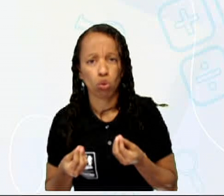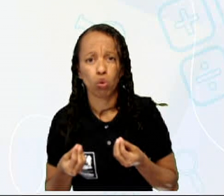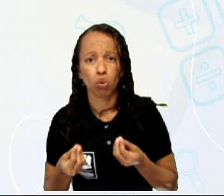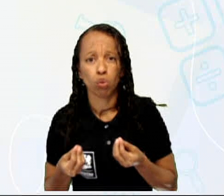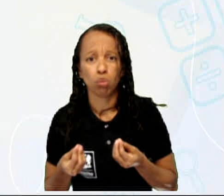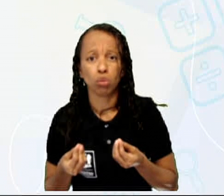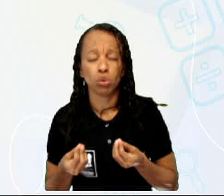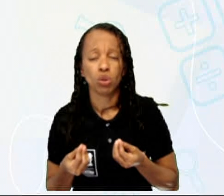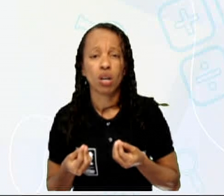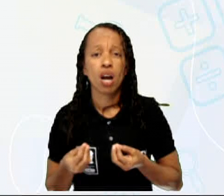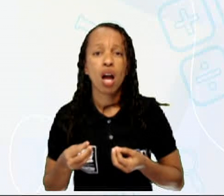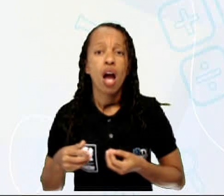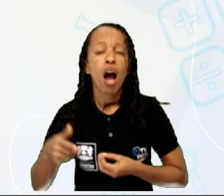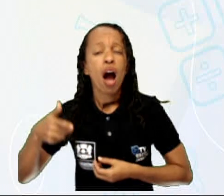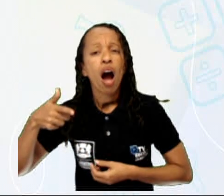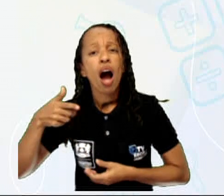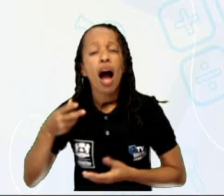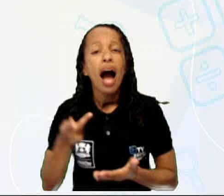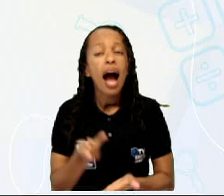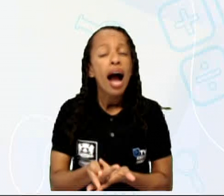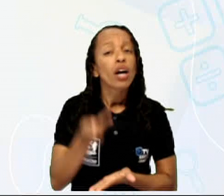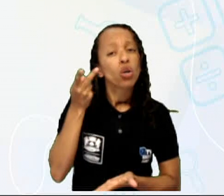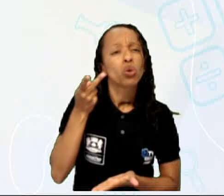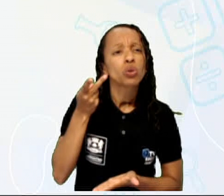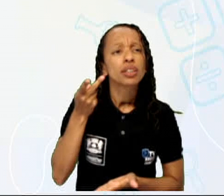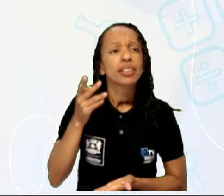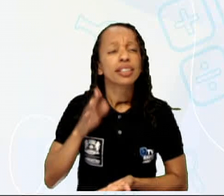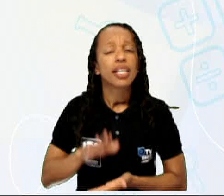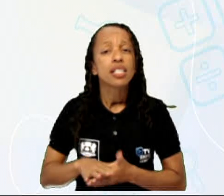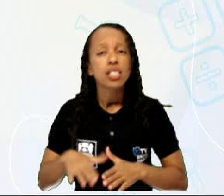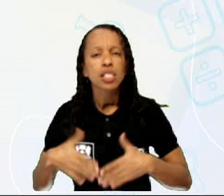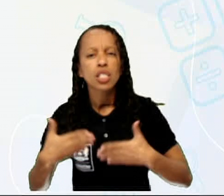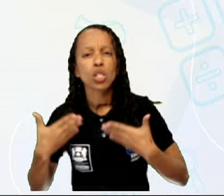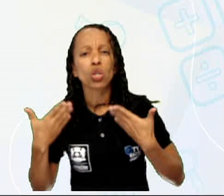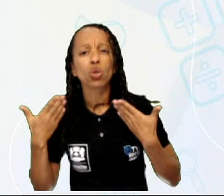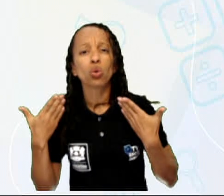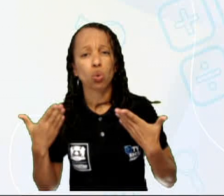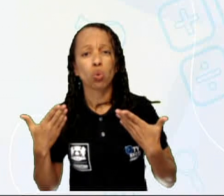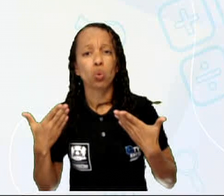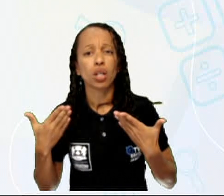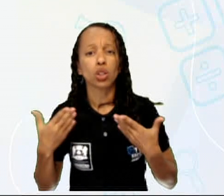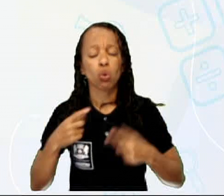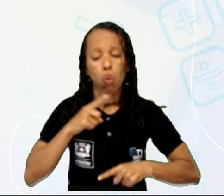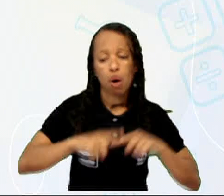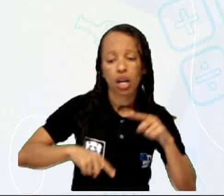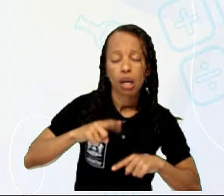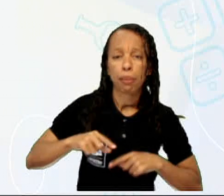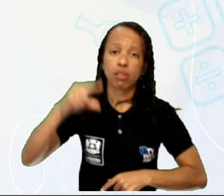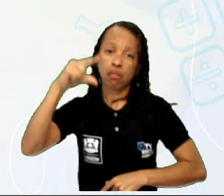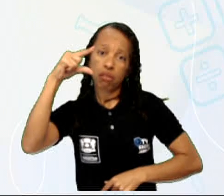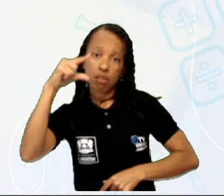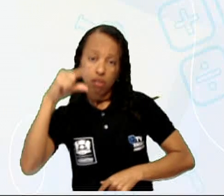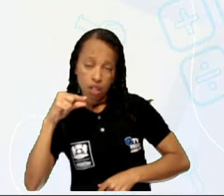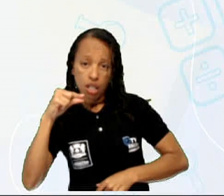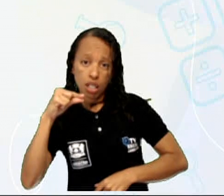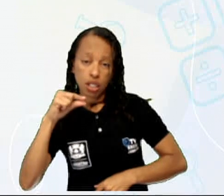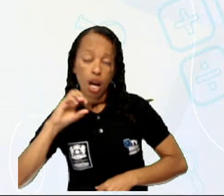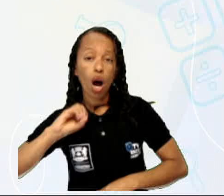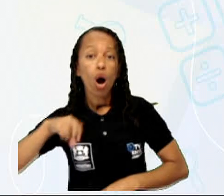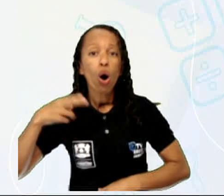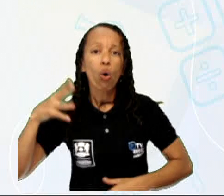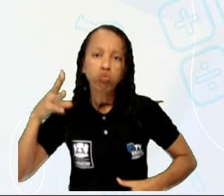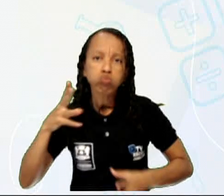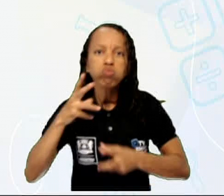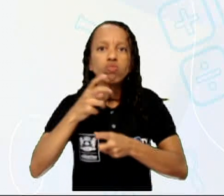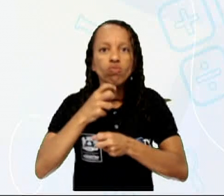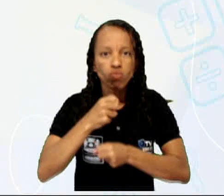reduzido em quantidade, ou adicionado ou subtraído. Vamos ver alguns fatores que